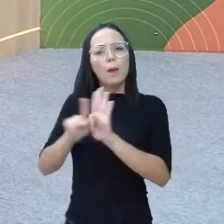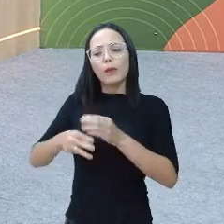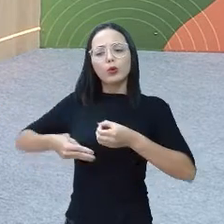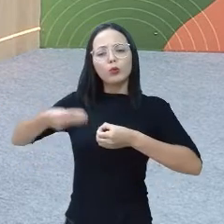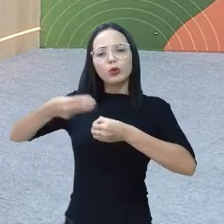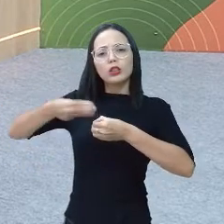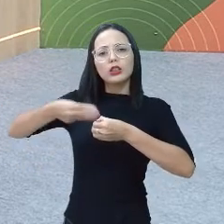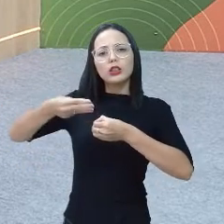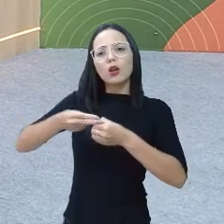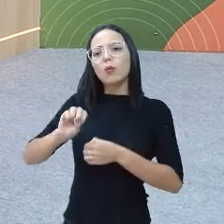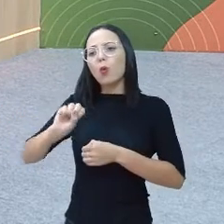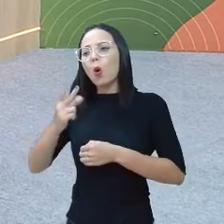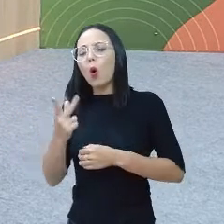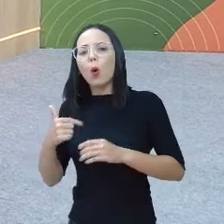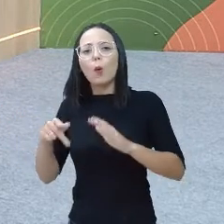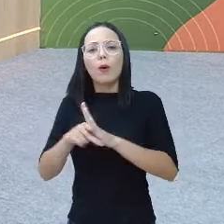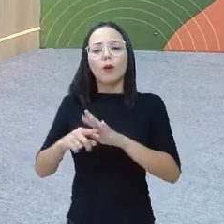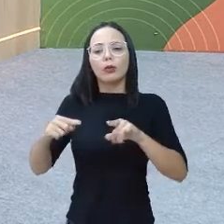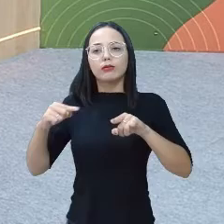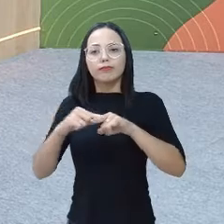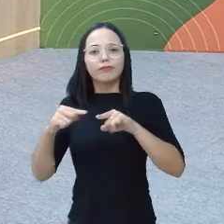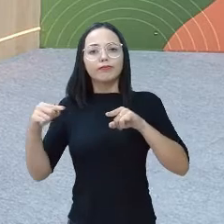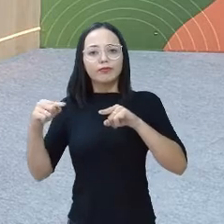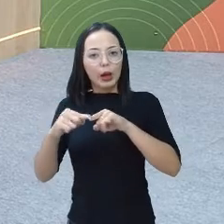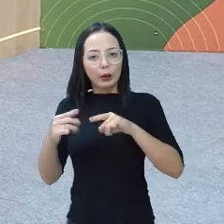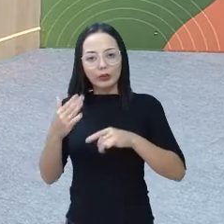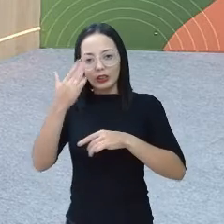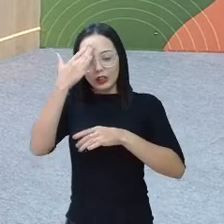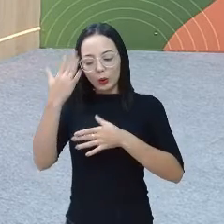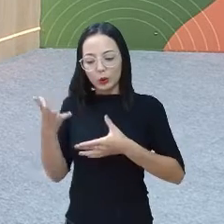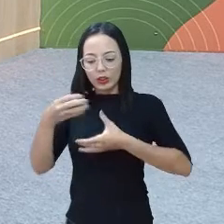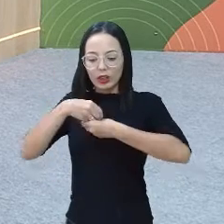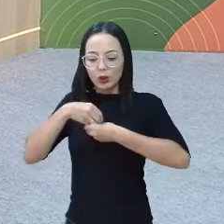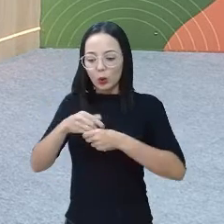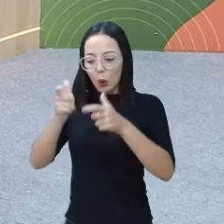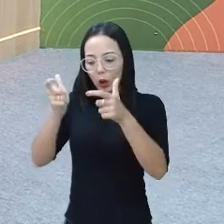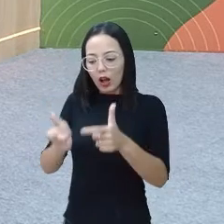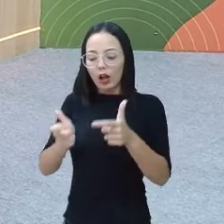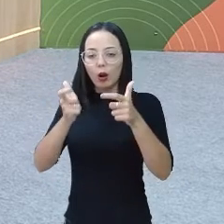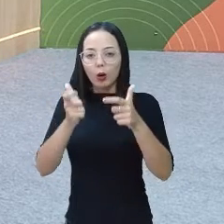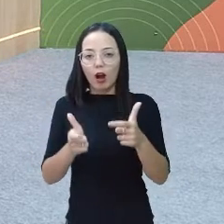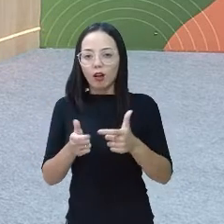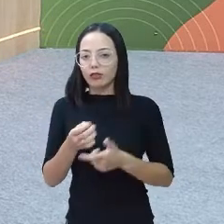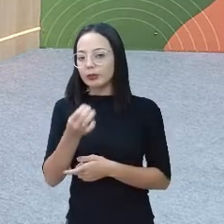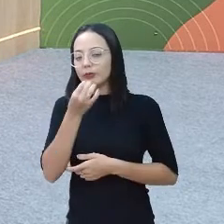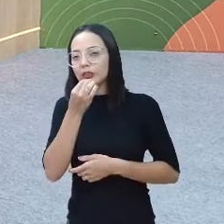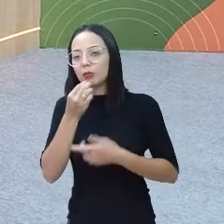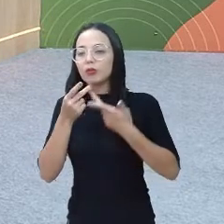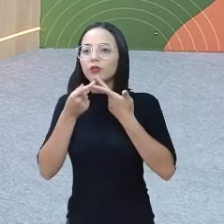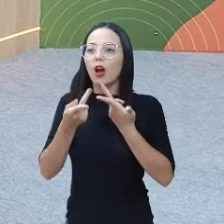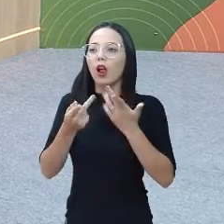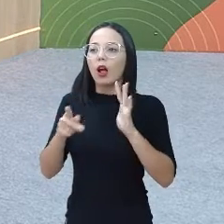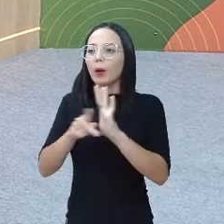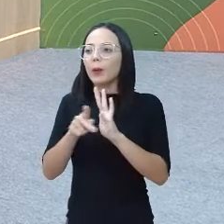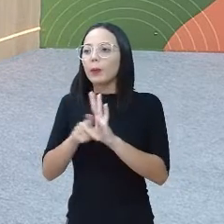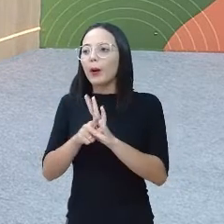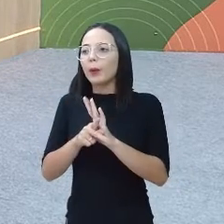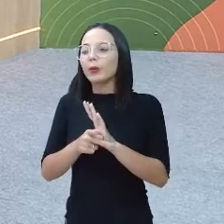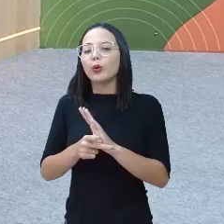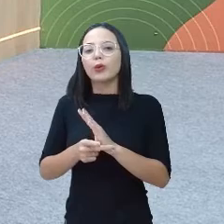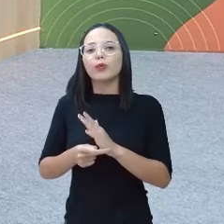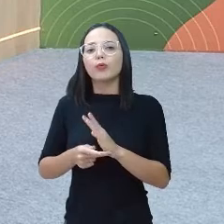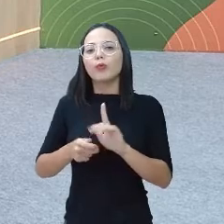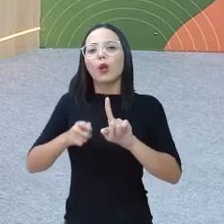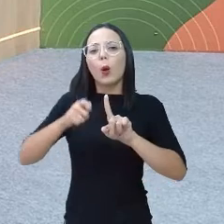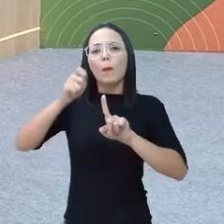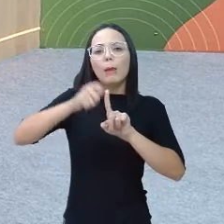pode abranger até um bairro, uma localidade dentro de um bairro. Por exemplo, quando a gente fala, né, no verão